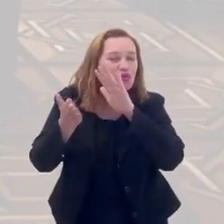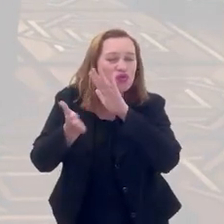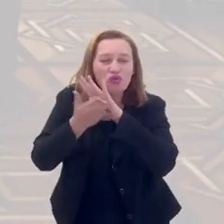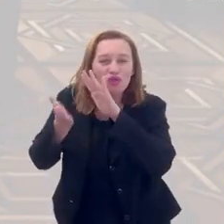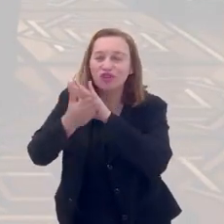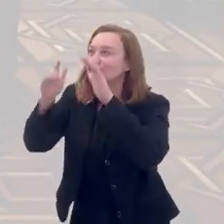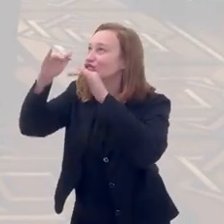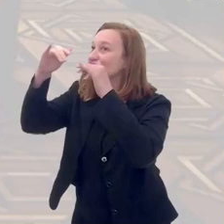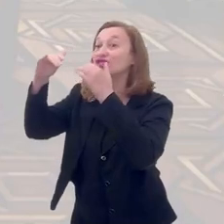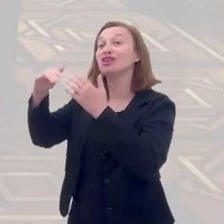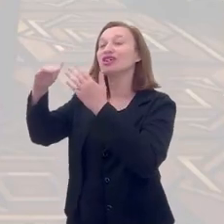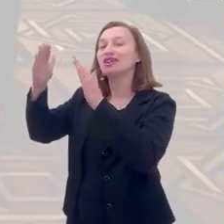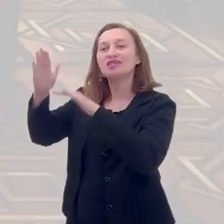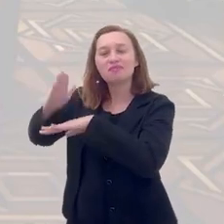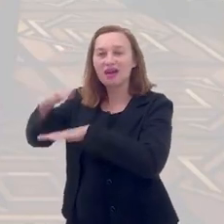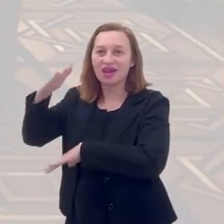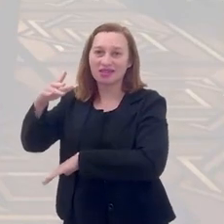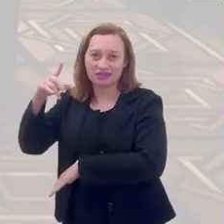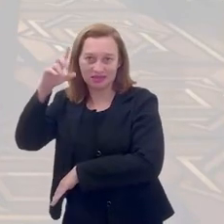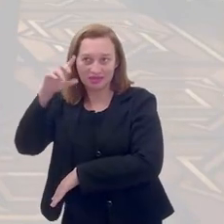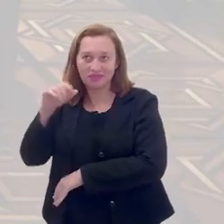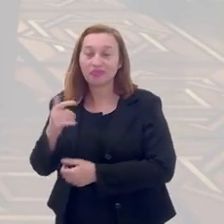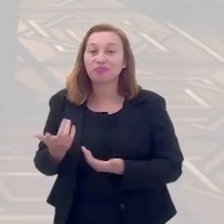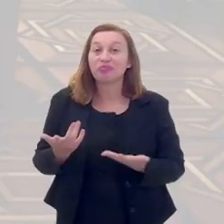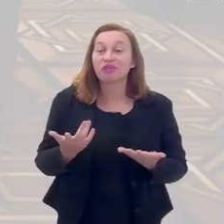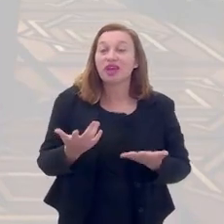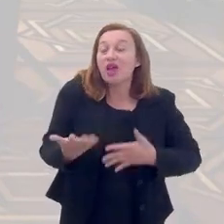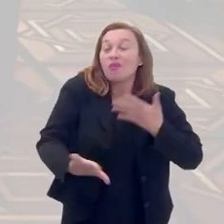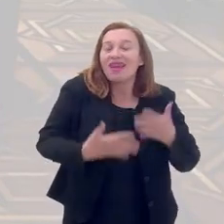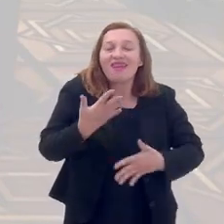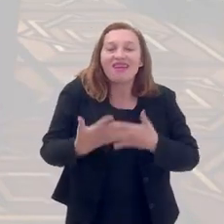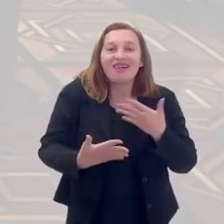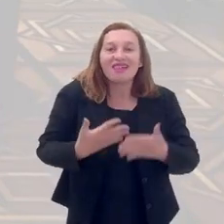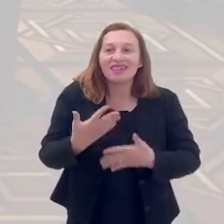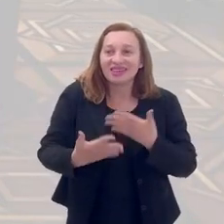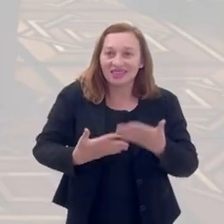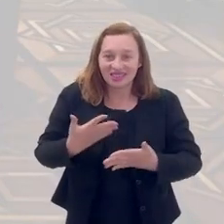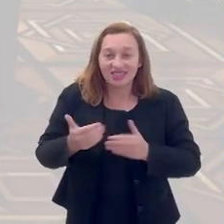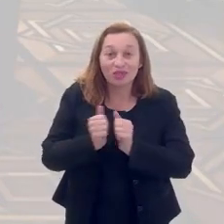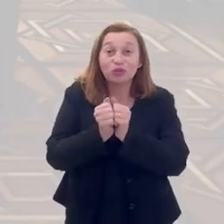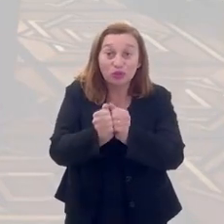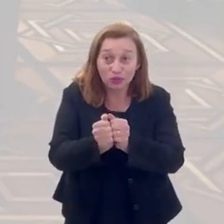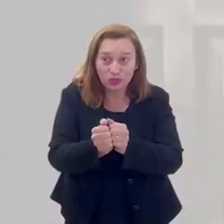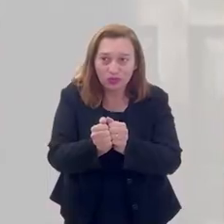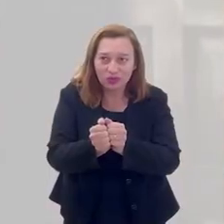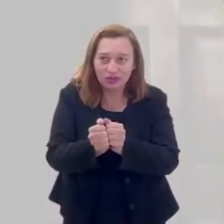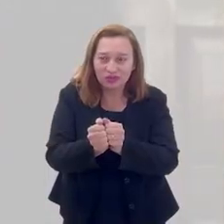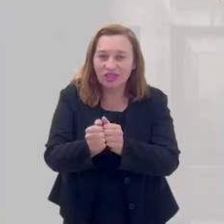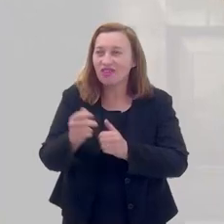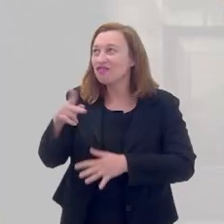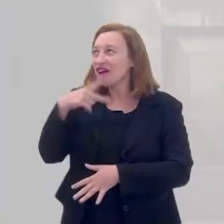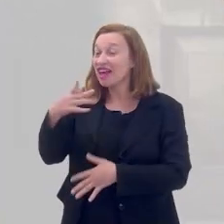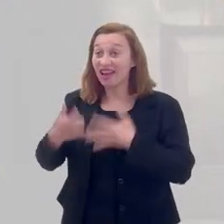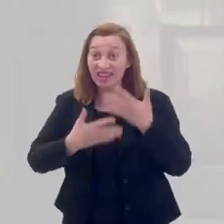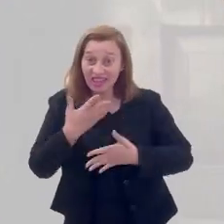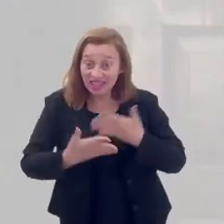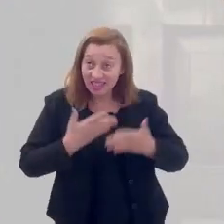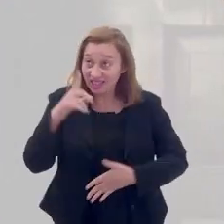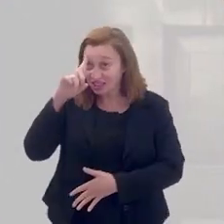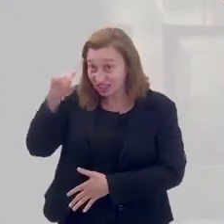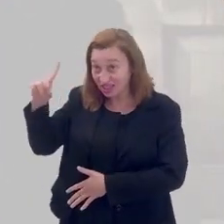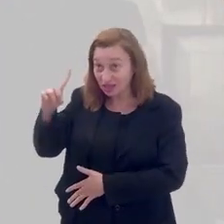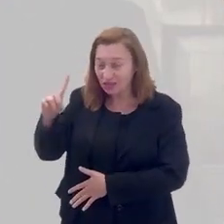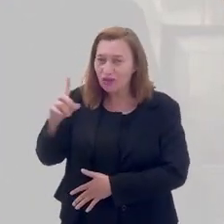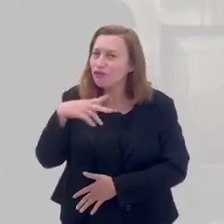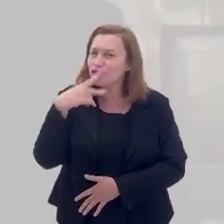entretenimento e muito mais Isto é um prazer de Deus estarmos juntos falarem prazer de Deus eu quero